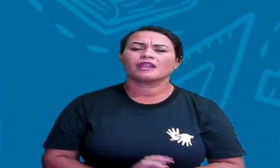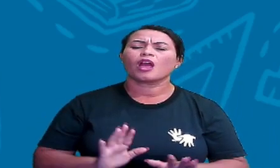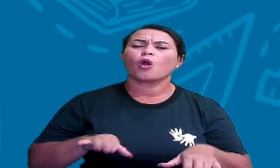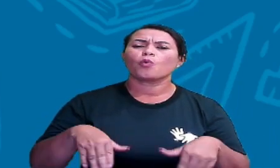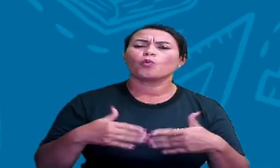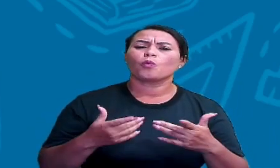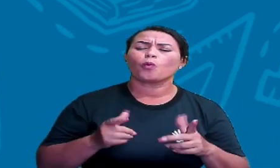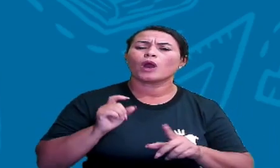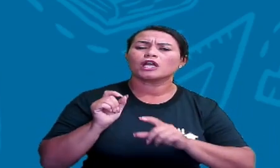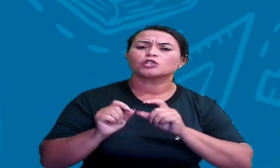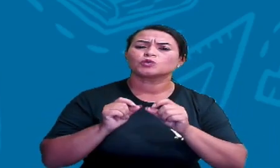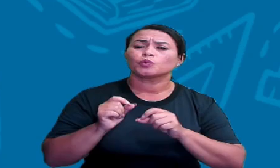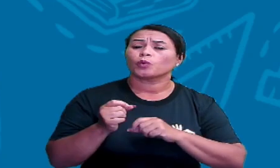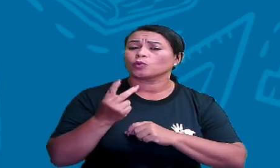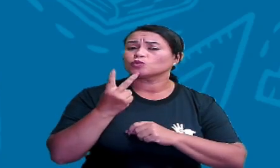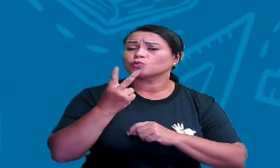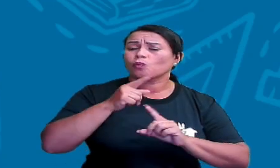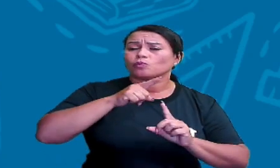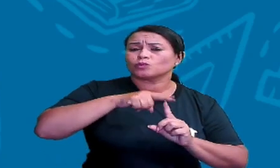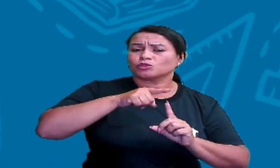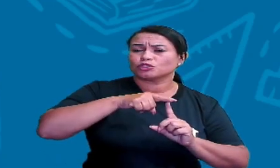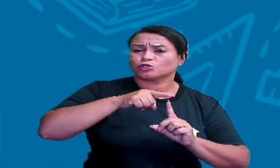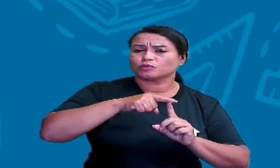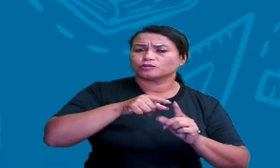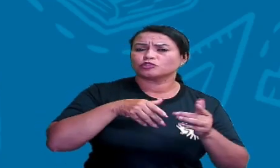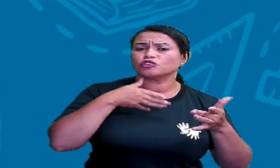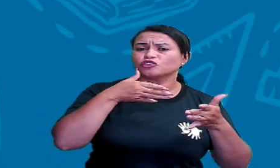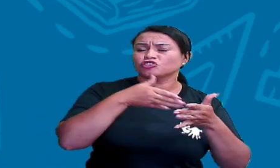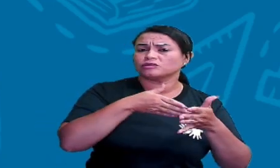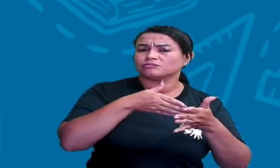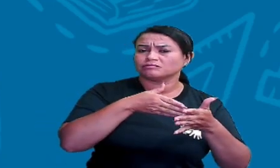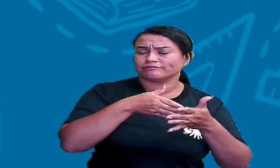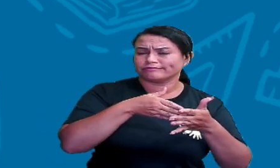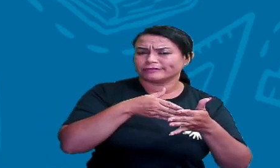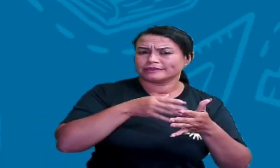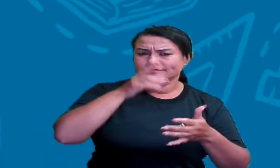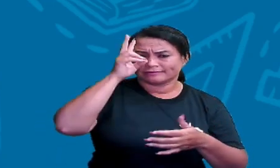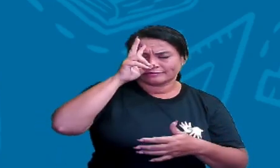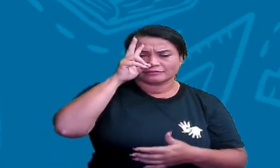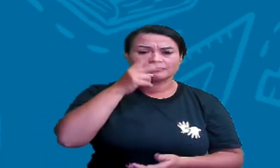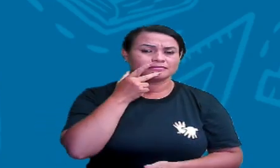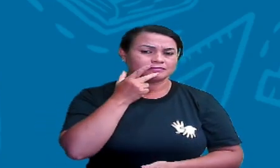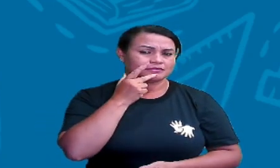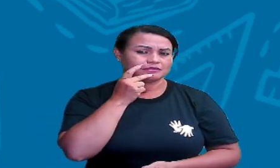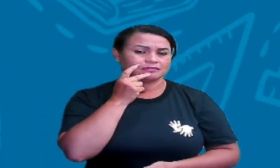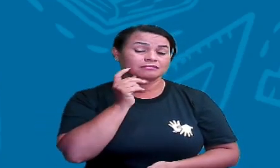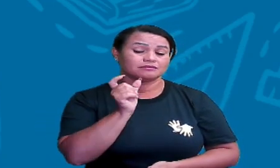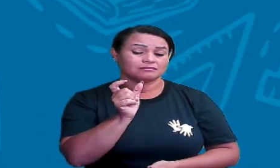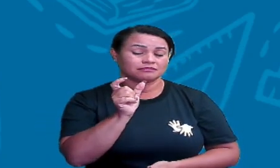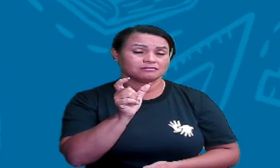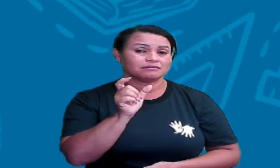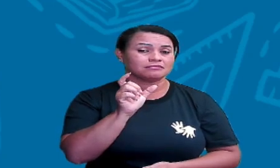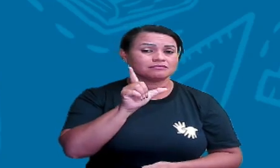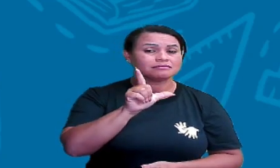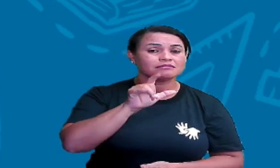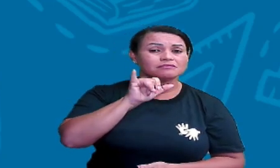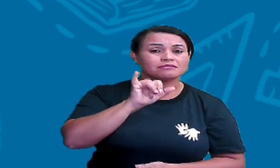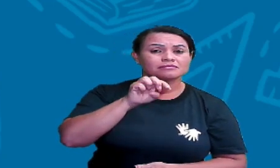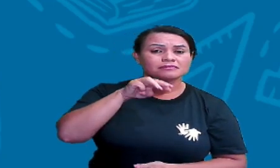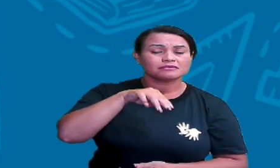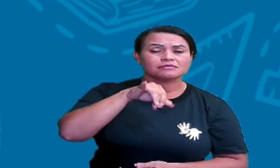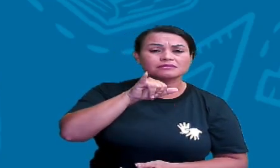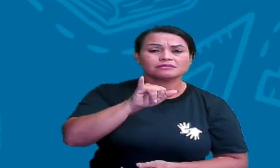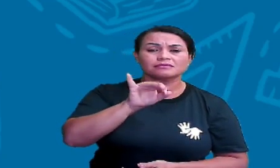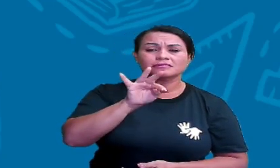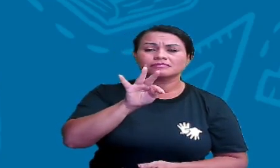Quais são os 2 tipos de limites que existem, né? Lembra que eu falei de limites? Quando eu falei de limites, eu falei de